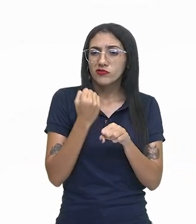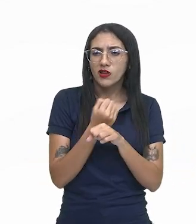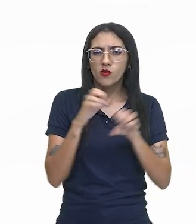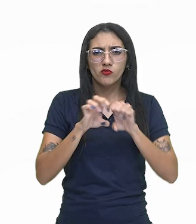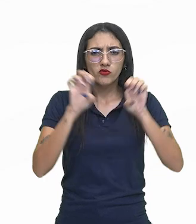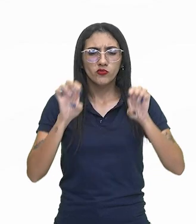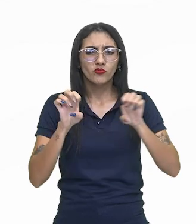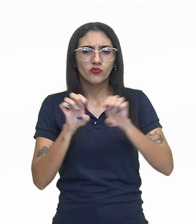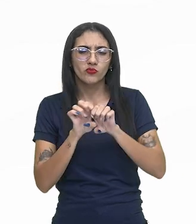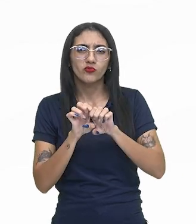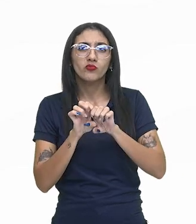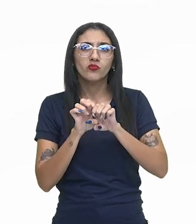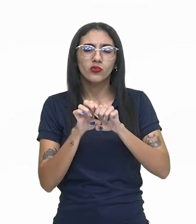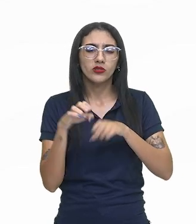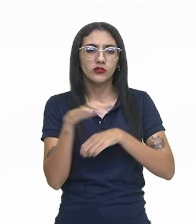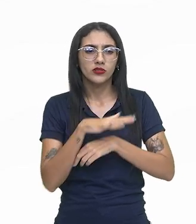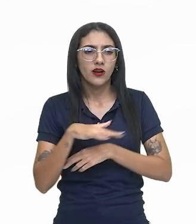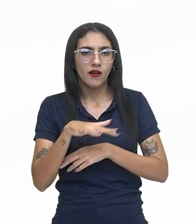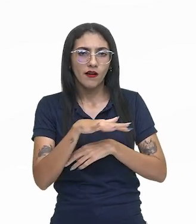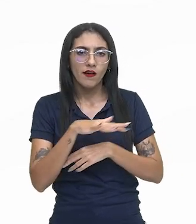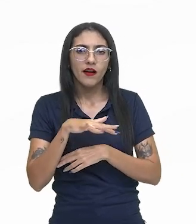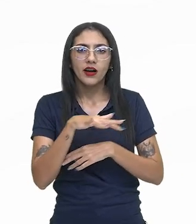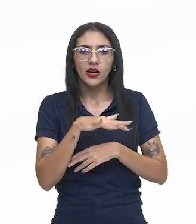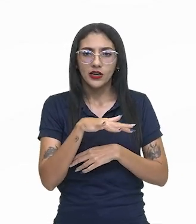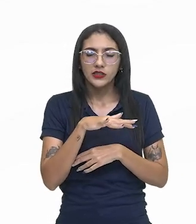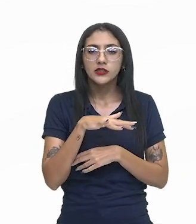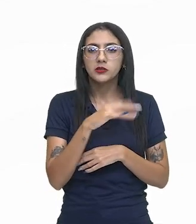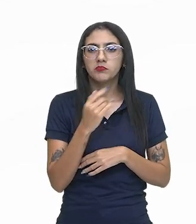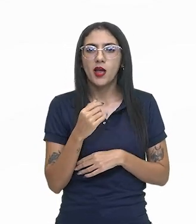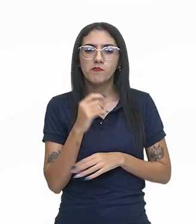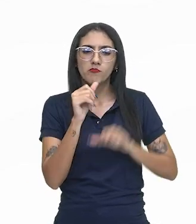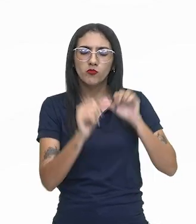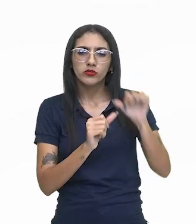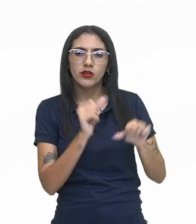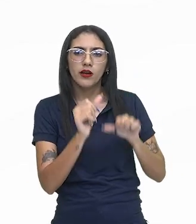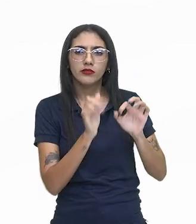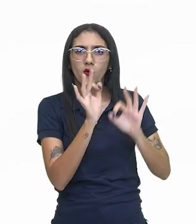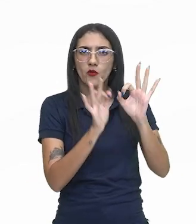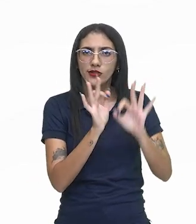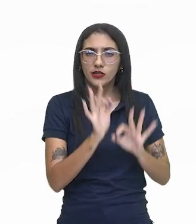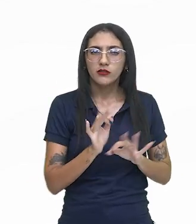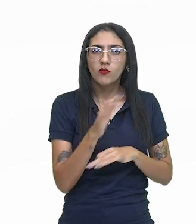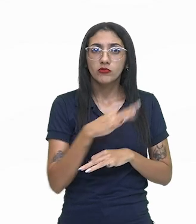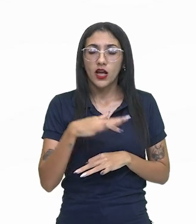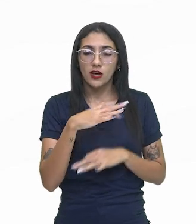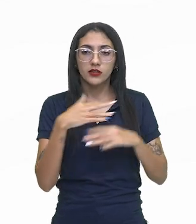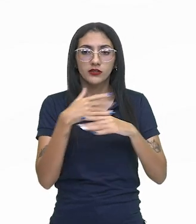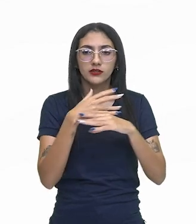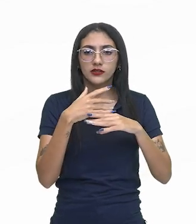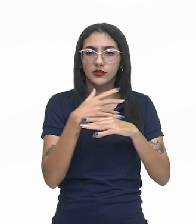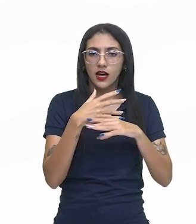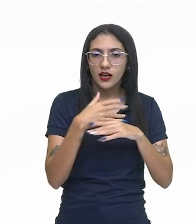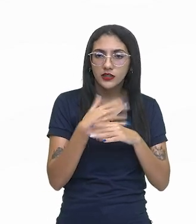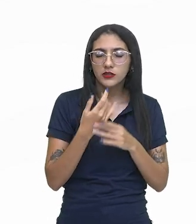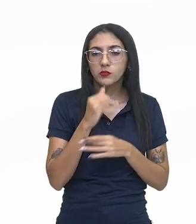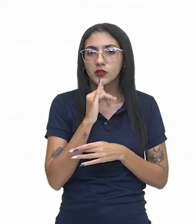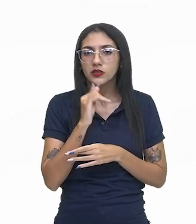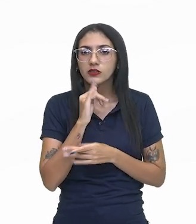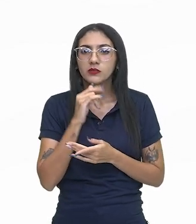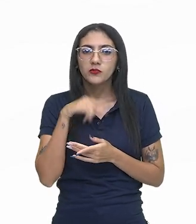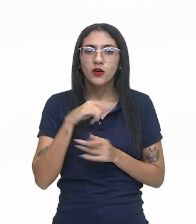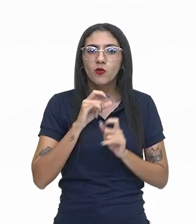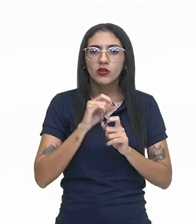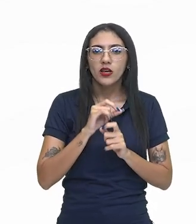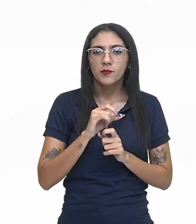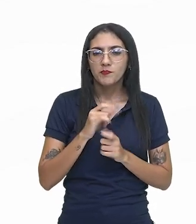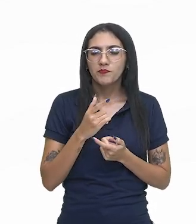construções arquitetônicas, soluções de urbanismo, né, de organização ali das construções, que são